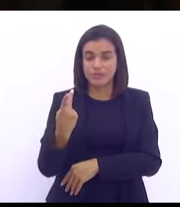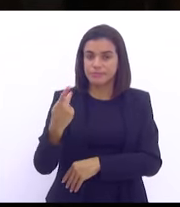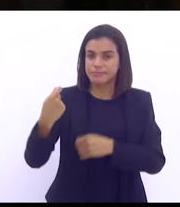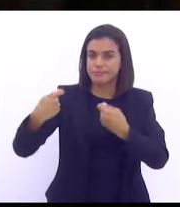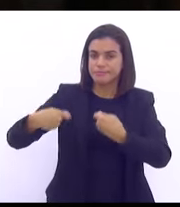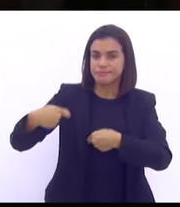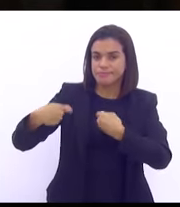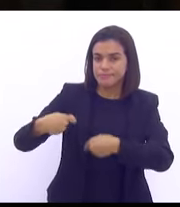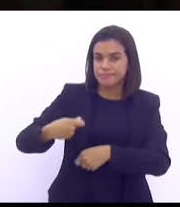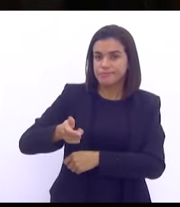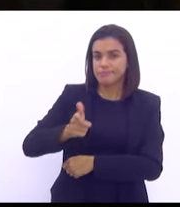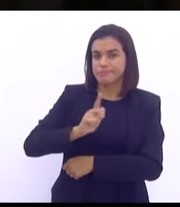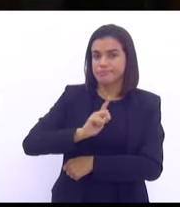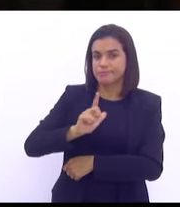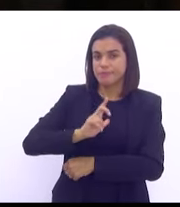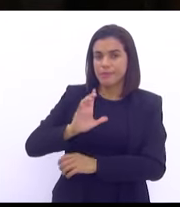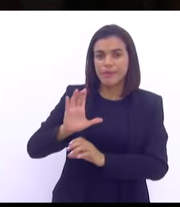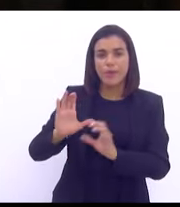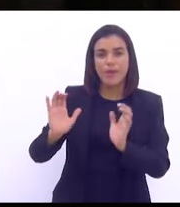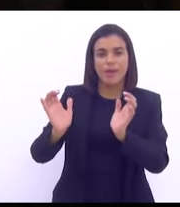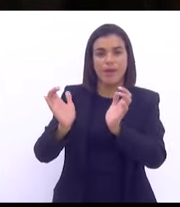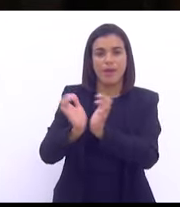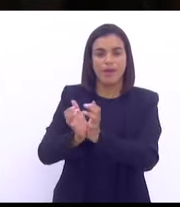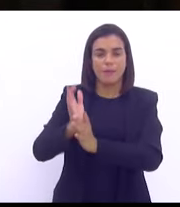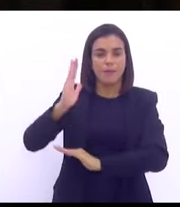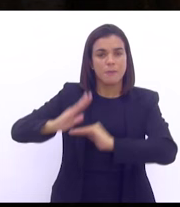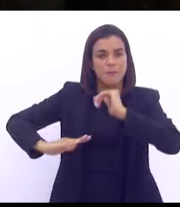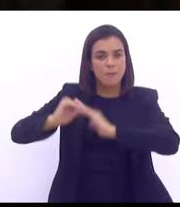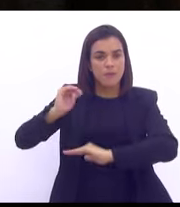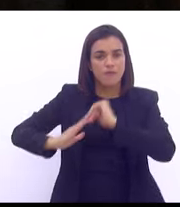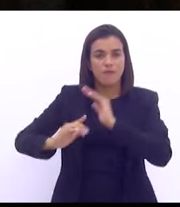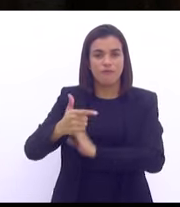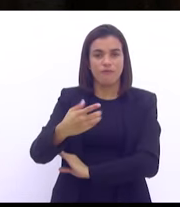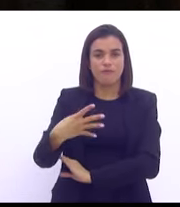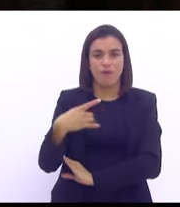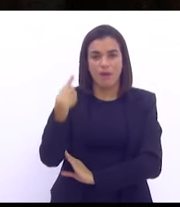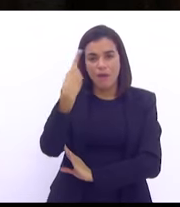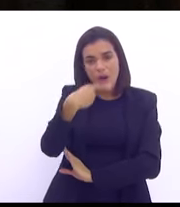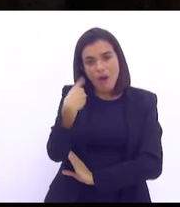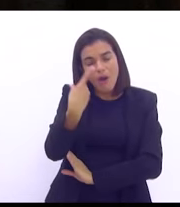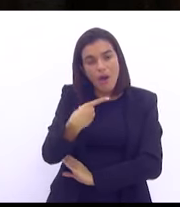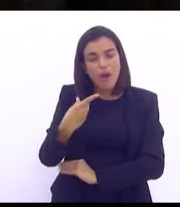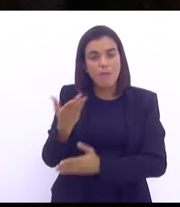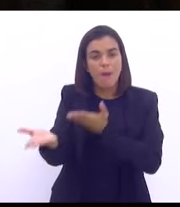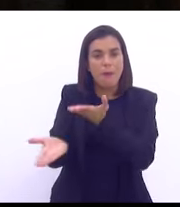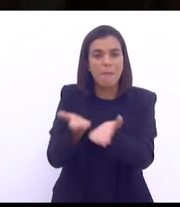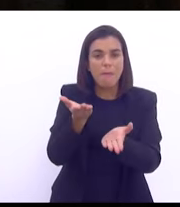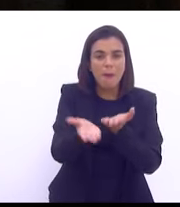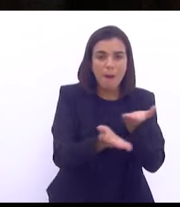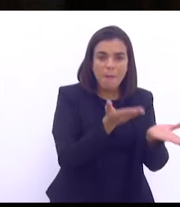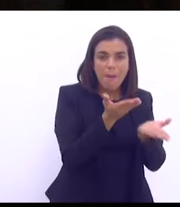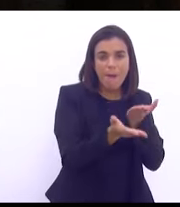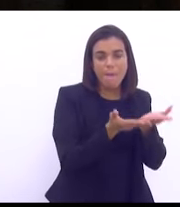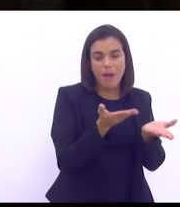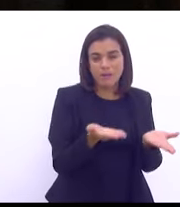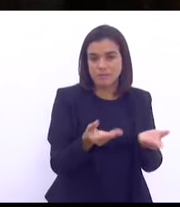ter um plantão para atender a população. E está um descaso